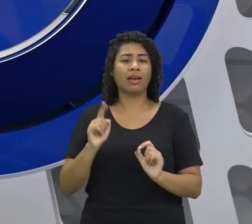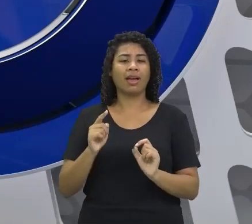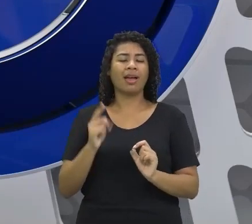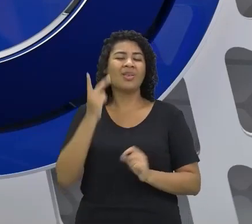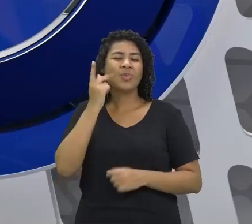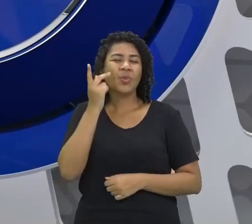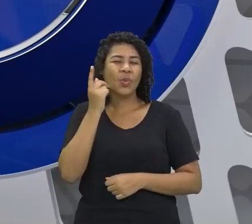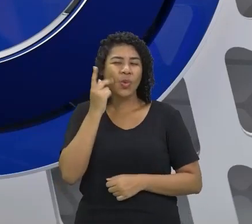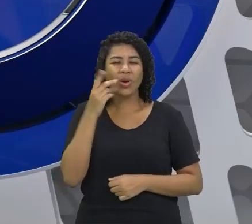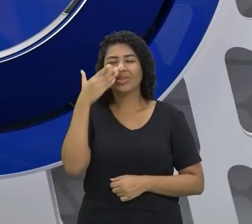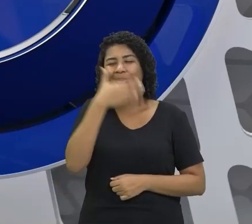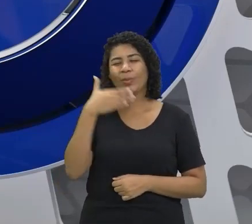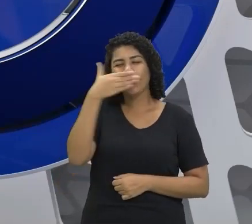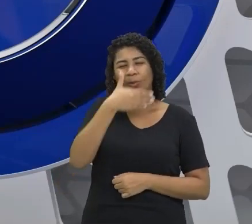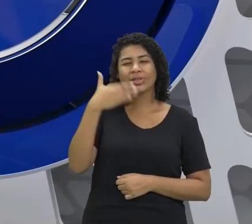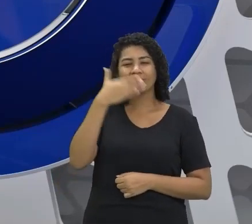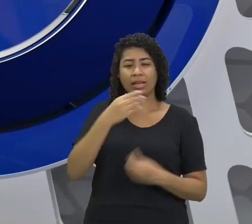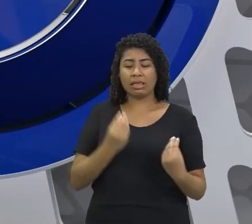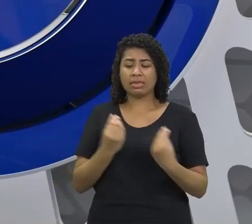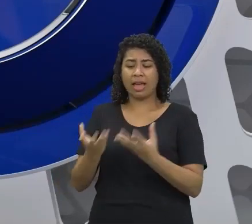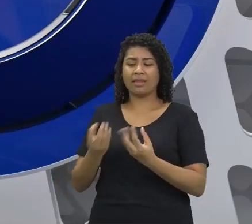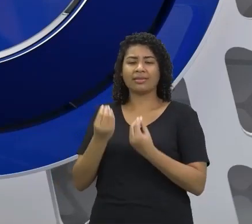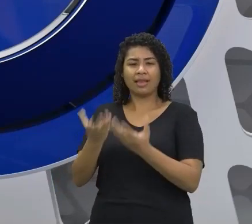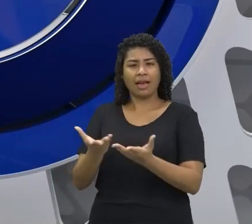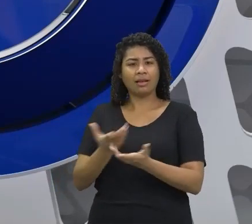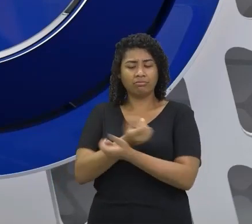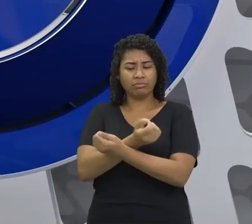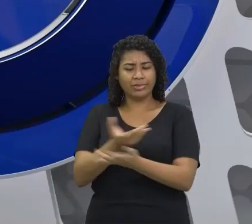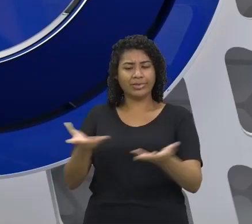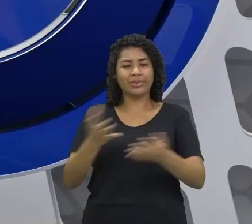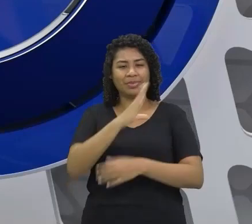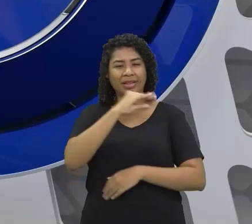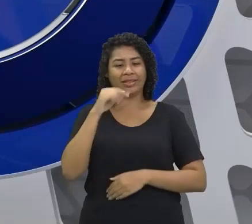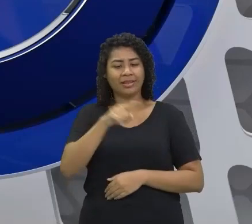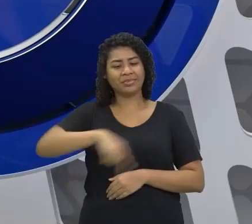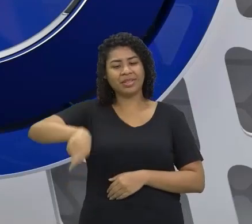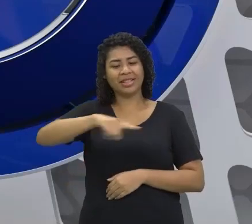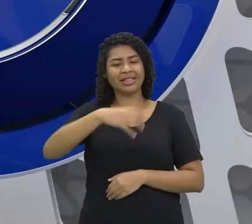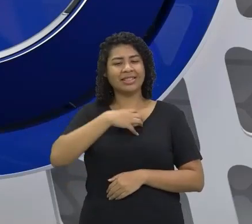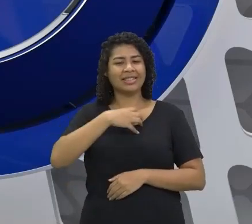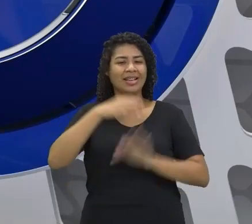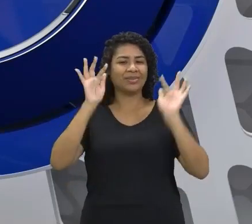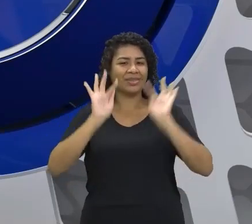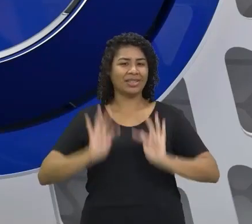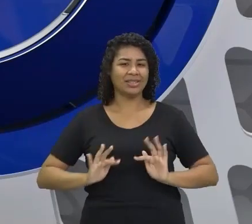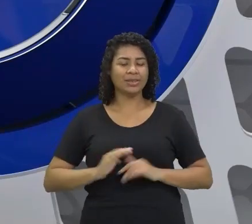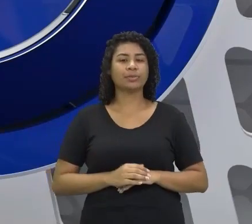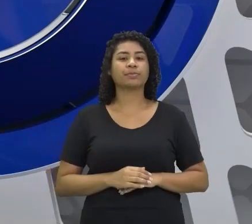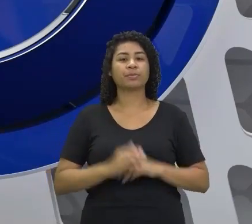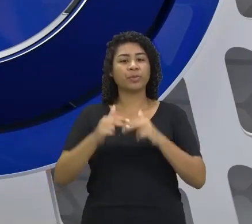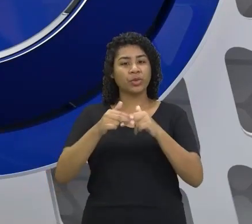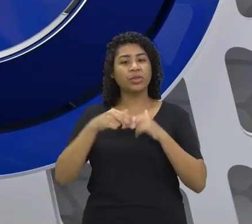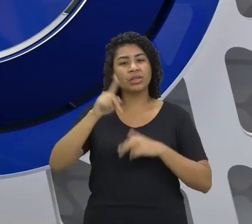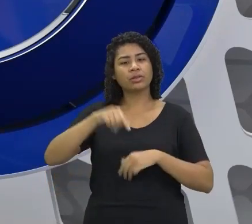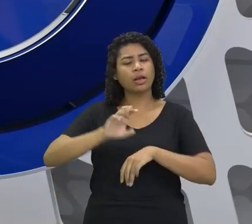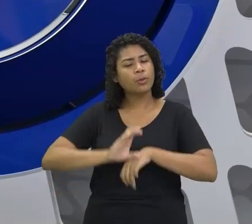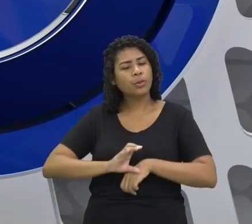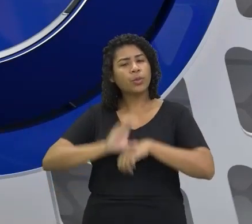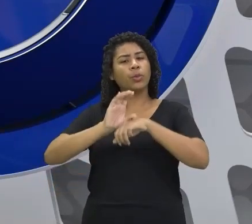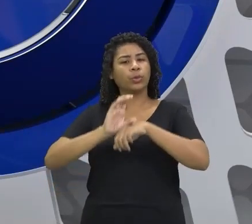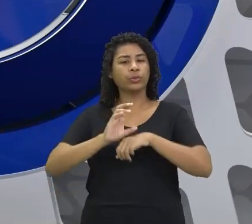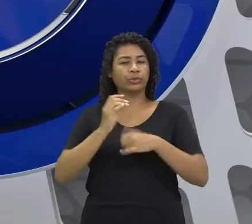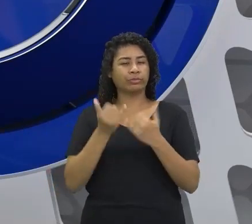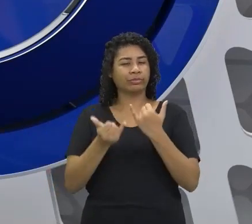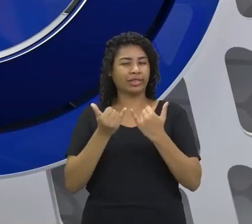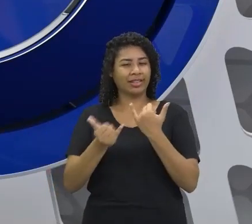bombons, né? Doces. Por quê? Para alegrar as crianças. Mas também é uma maneira de fazer seu culto, sua oferenda, mas de